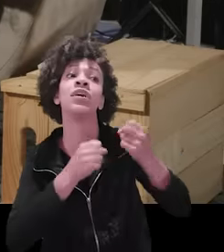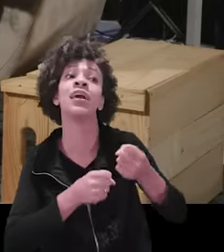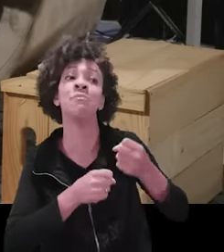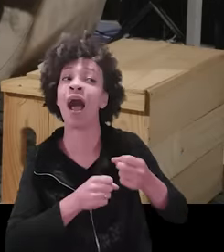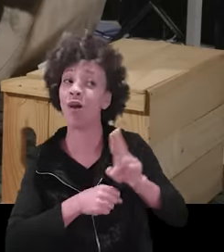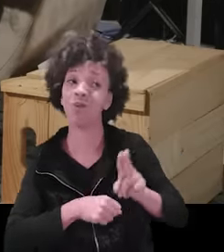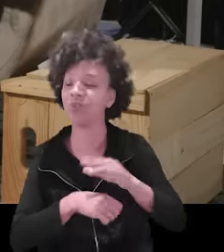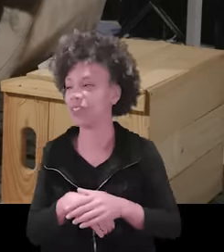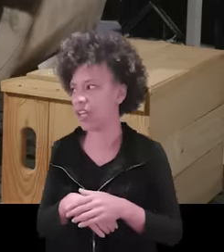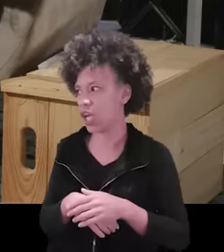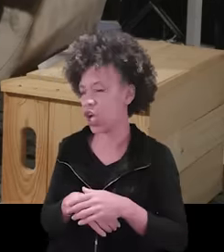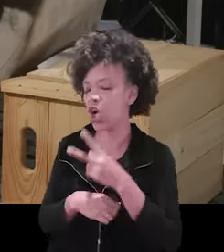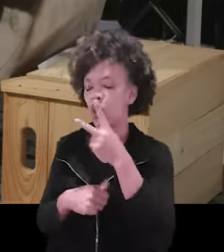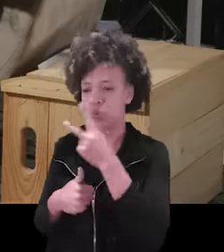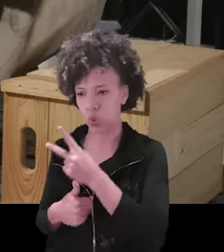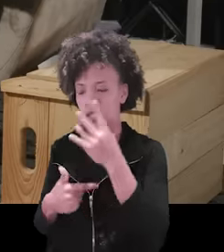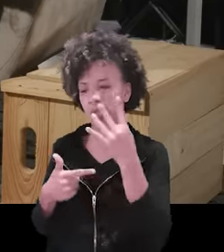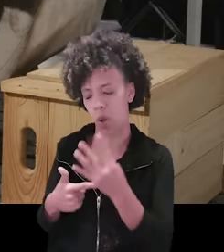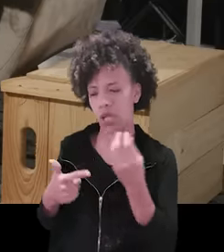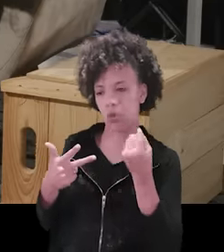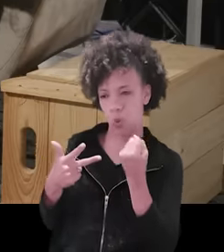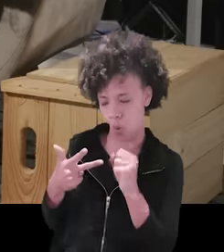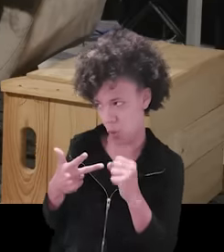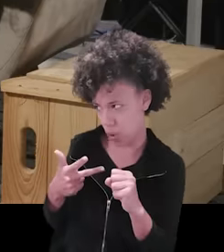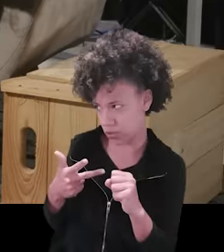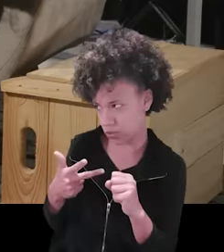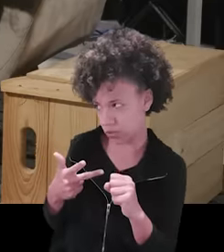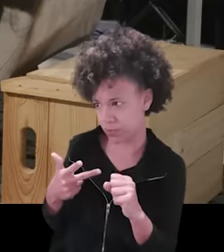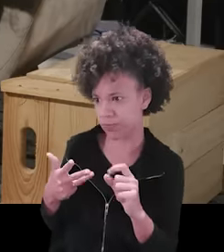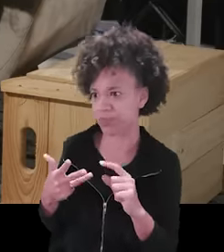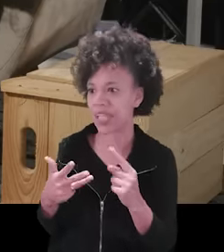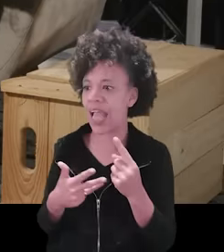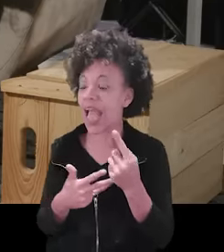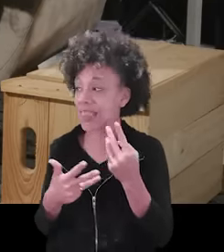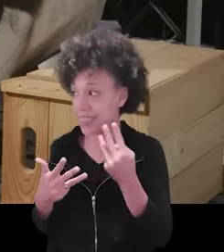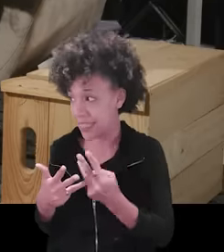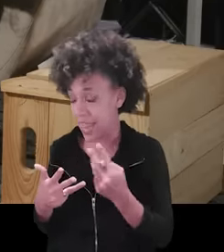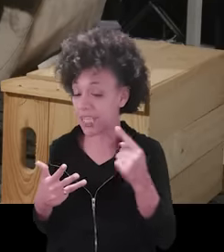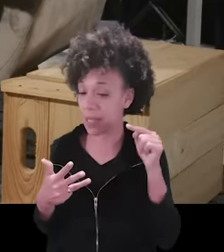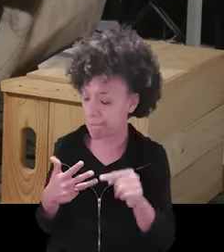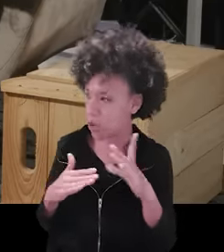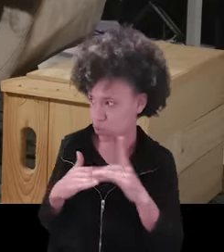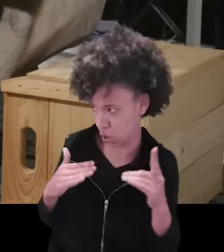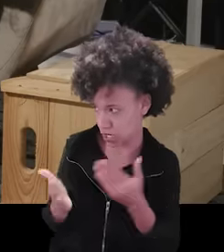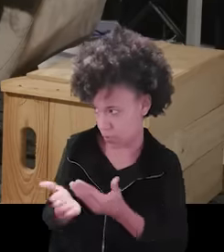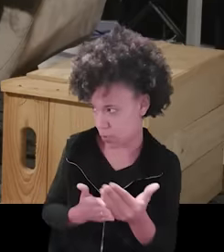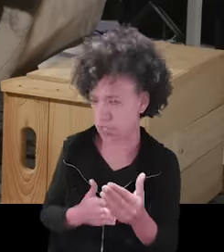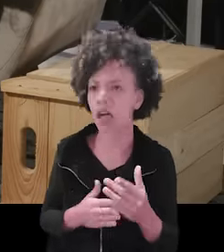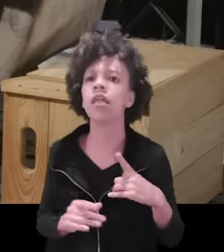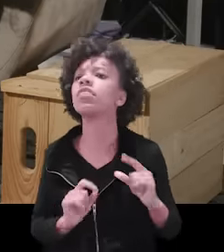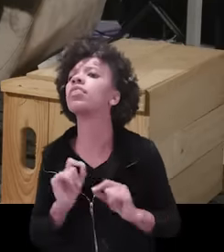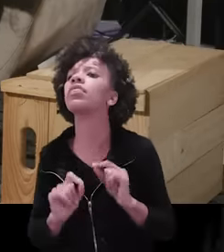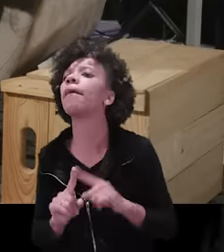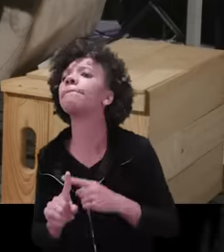primeiro que é da usa só por enquanto Chegamos aqui a 248 Já chegamos aqui então a $3000 para